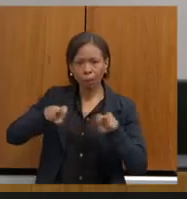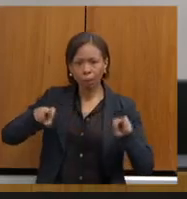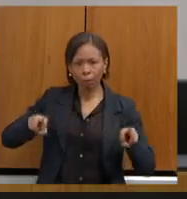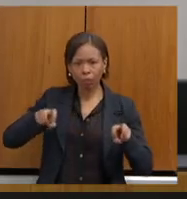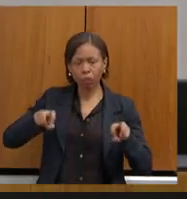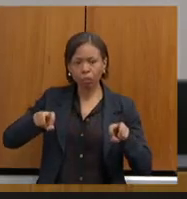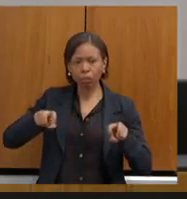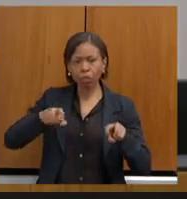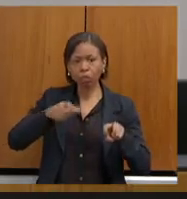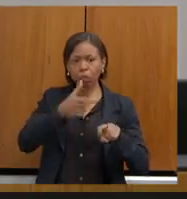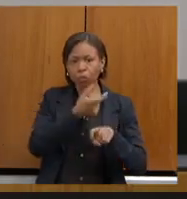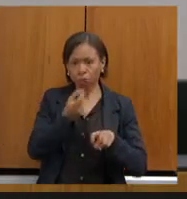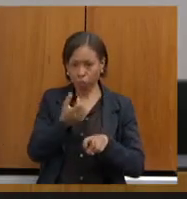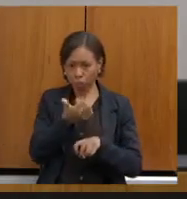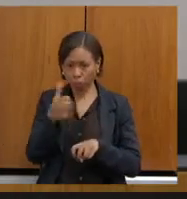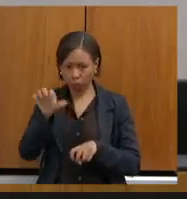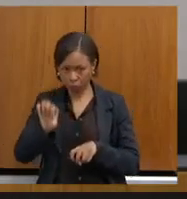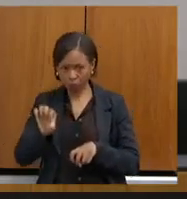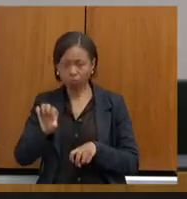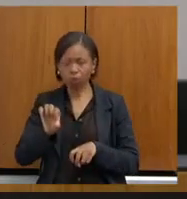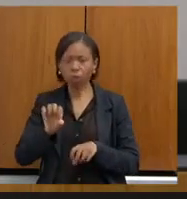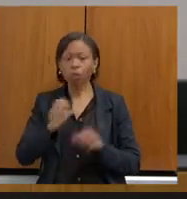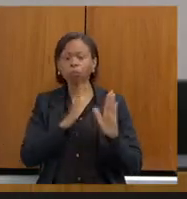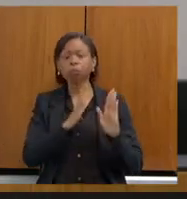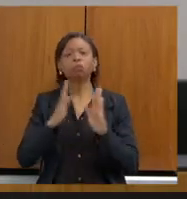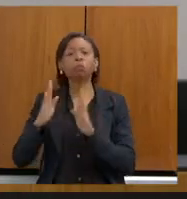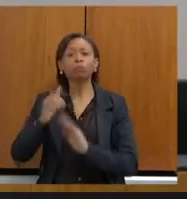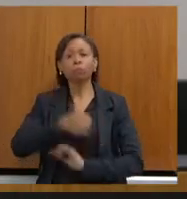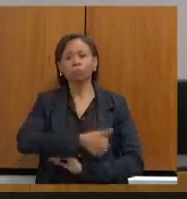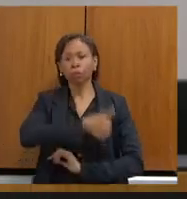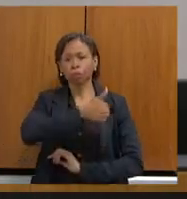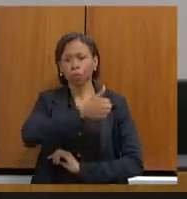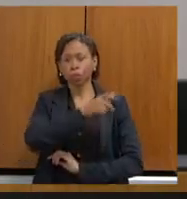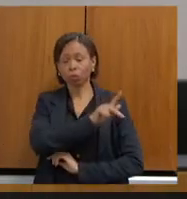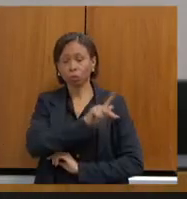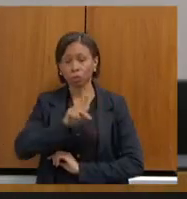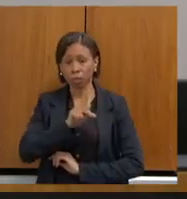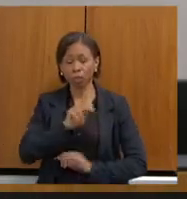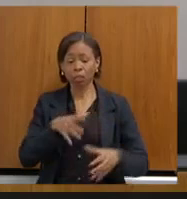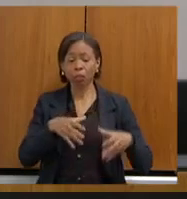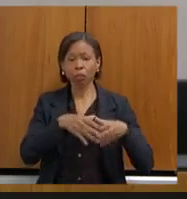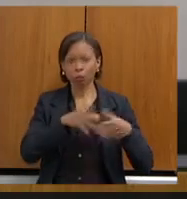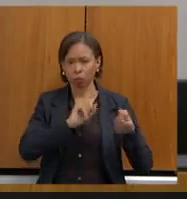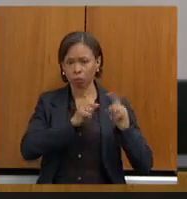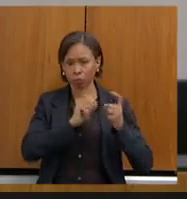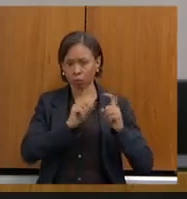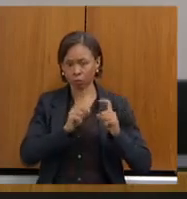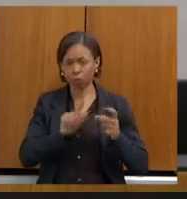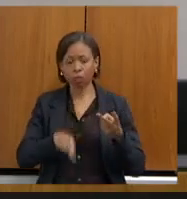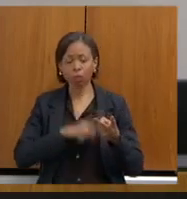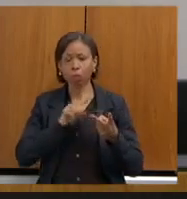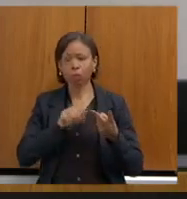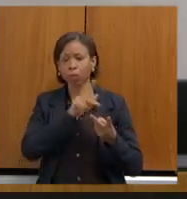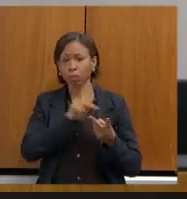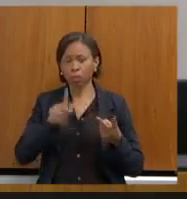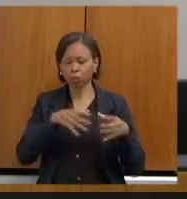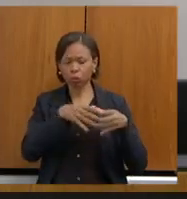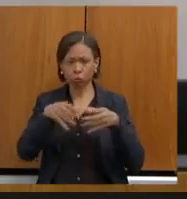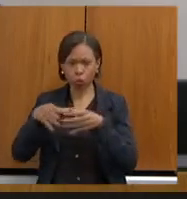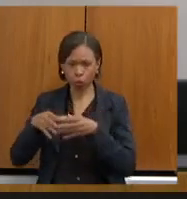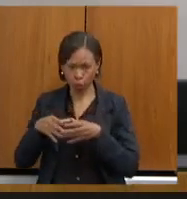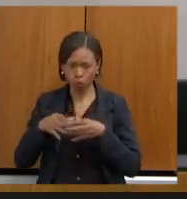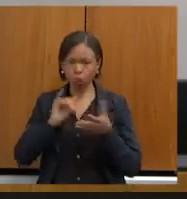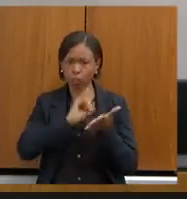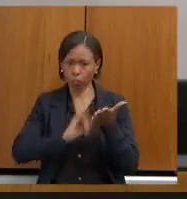2701/2019 na seguinte ordem presidente da reunião o presidente das comissões participantes por ordem de inscrição